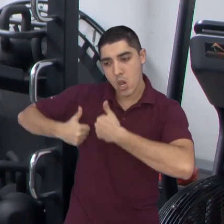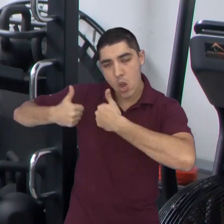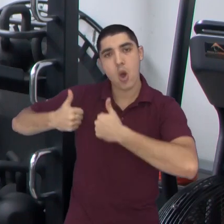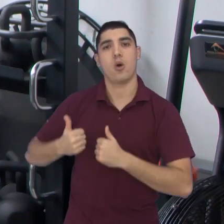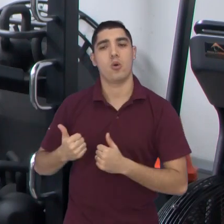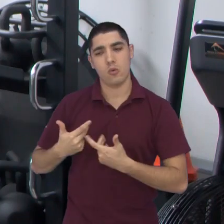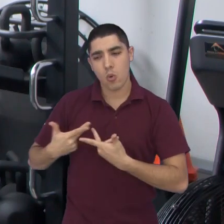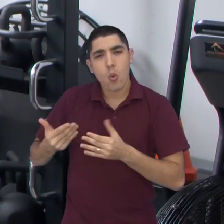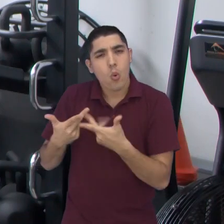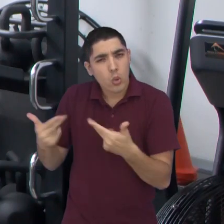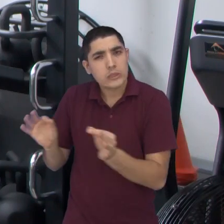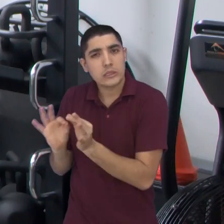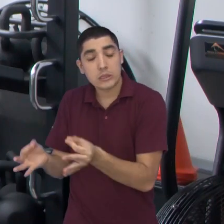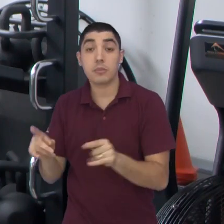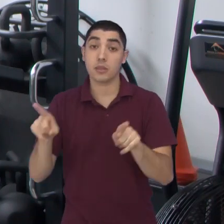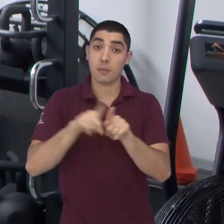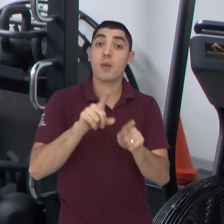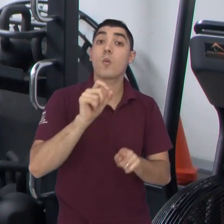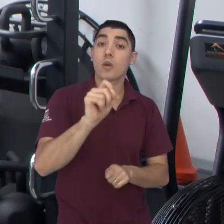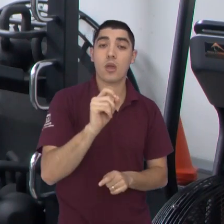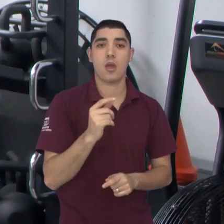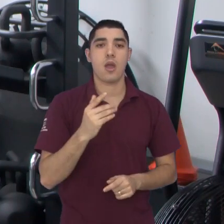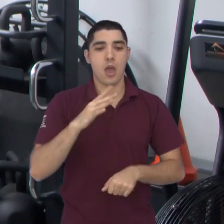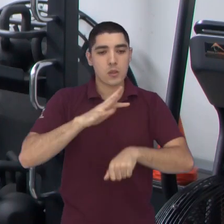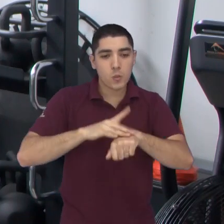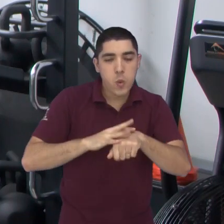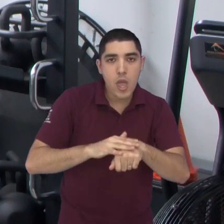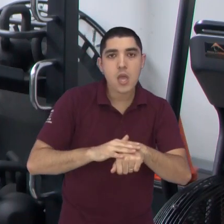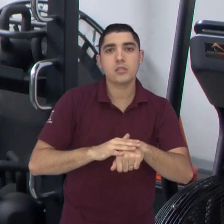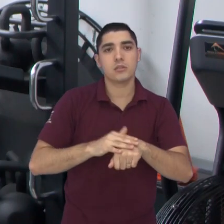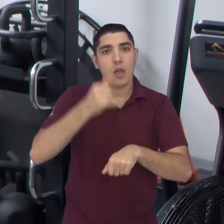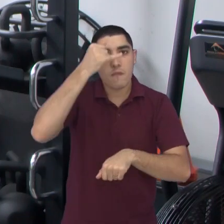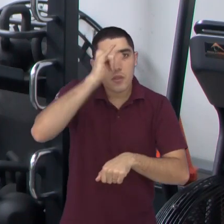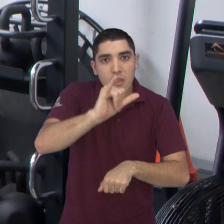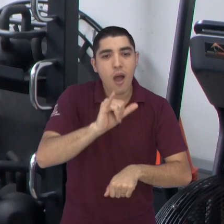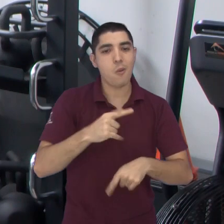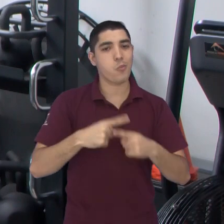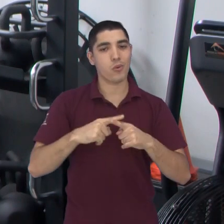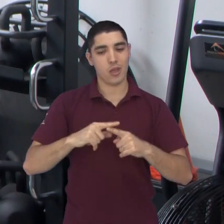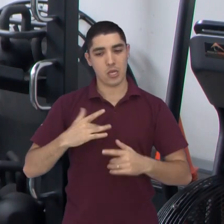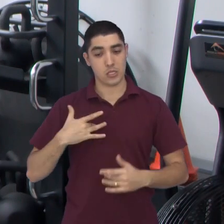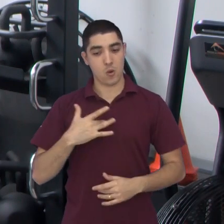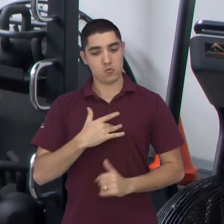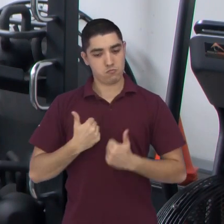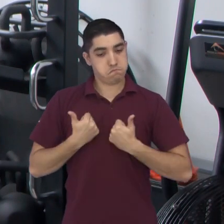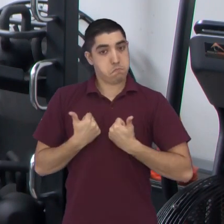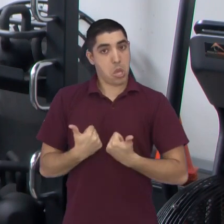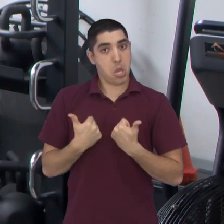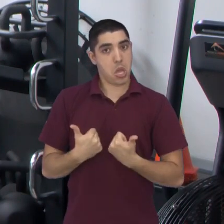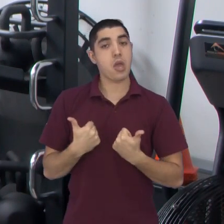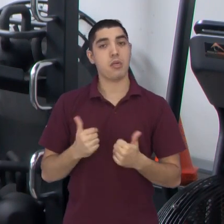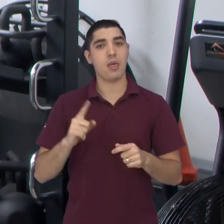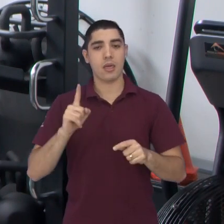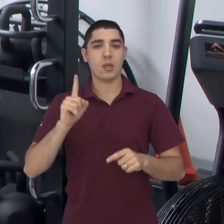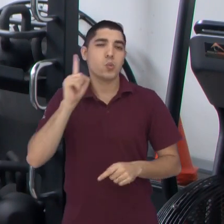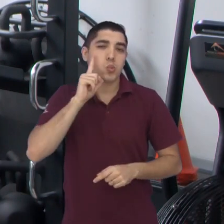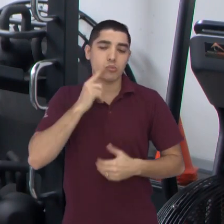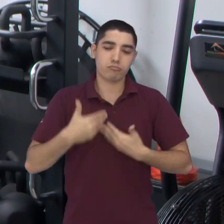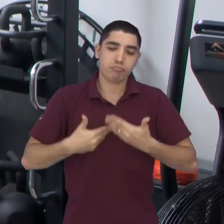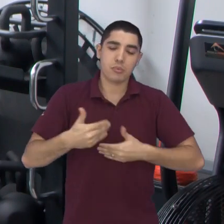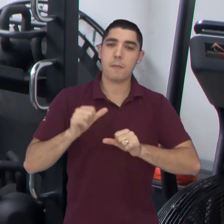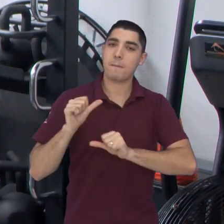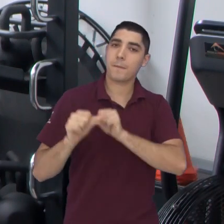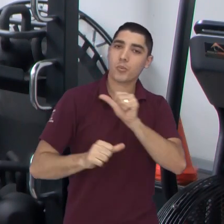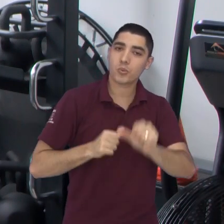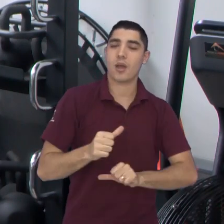benefícios médios que é melhora da imunidade melhora da resistência a a as as mudanças do dia a dia